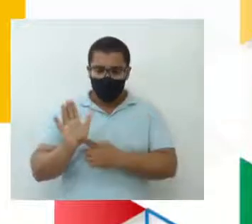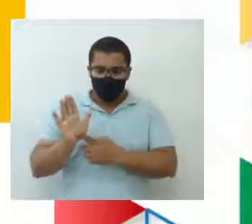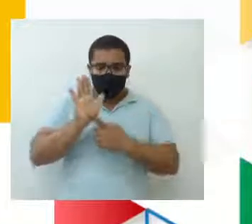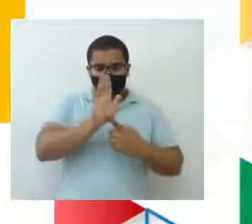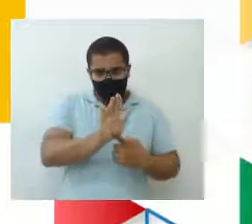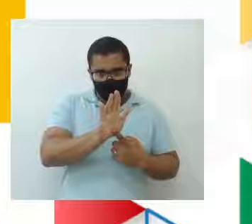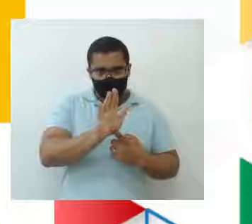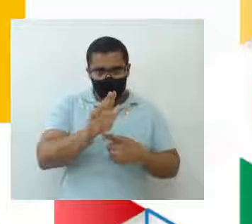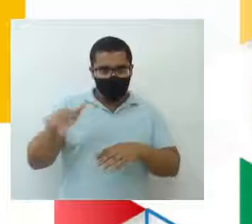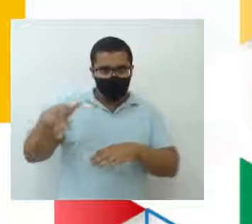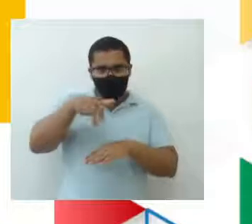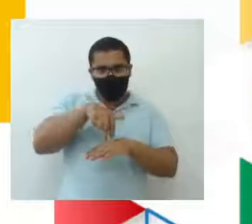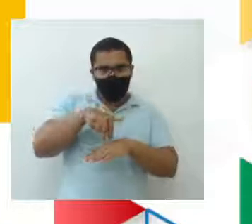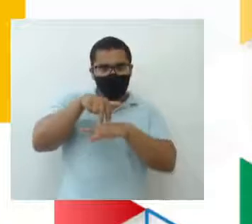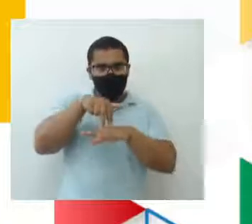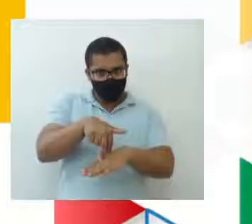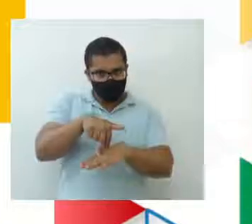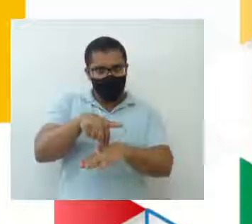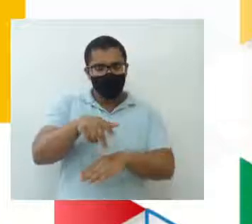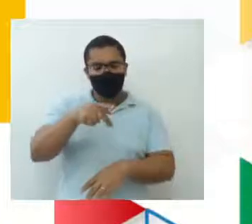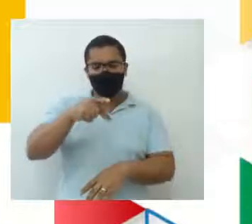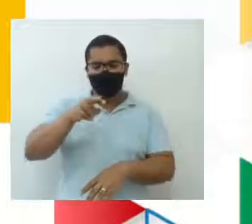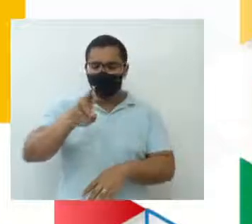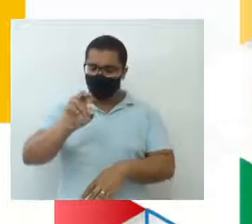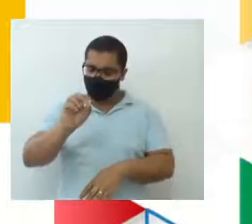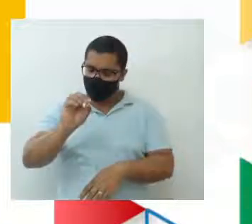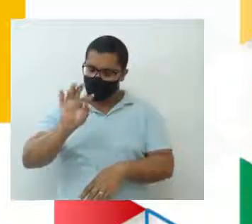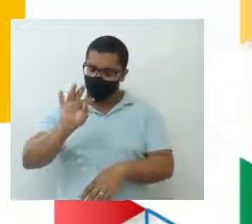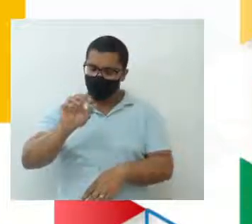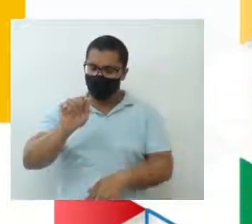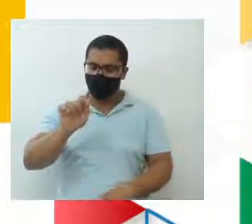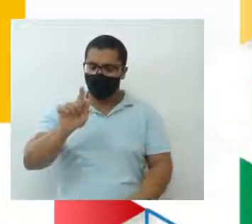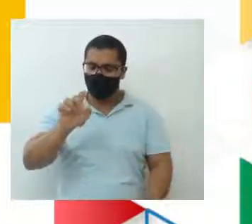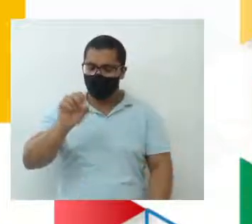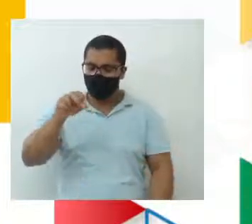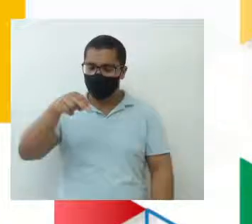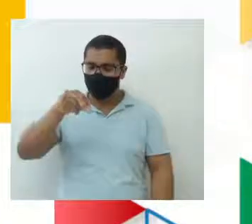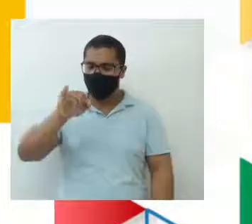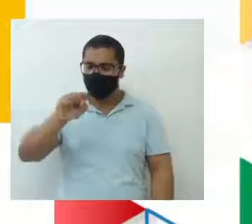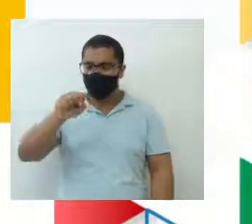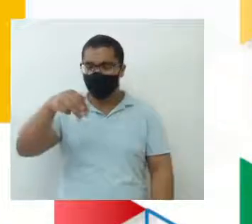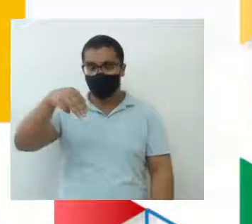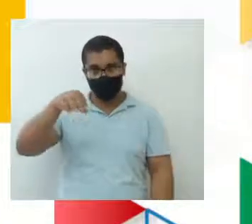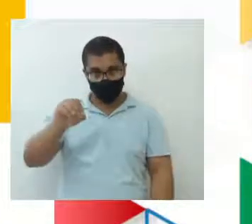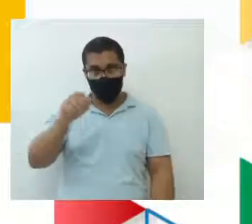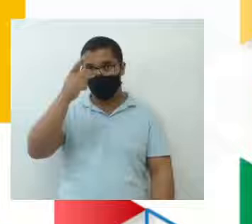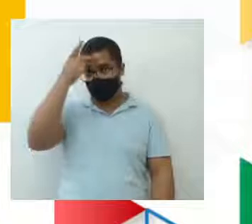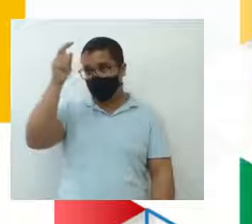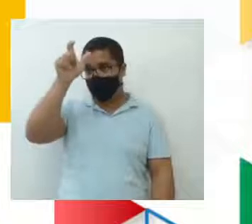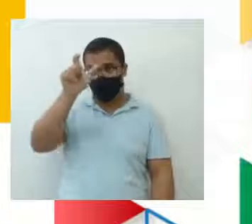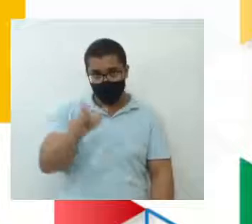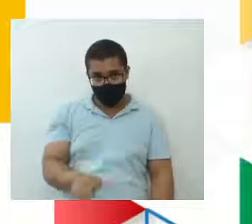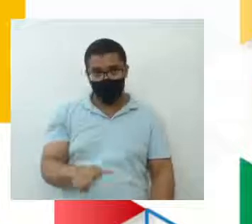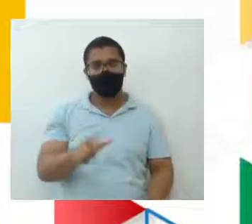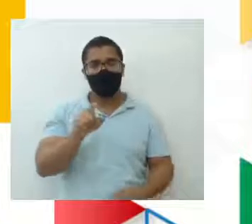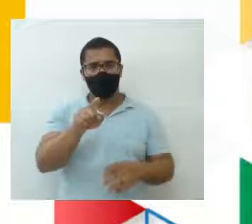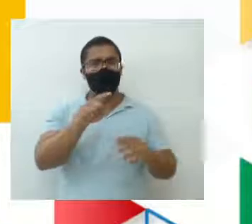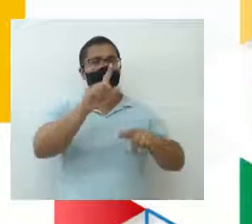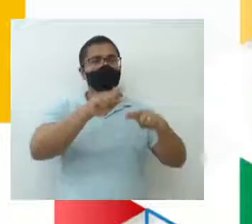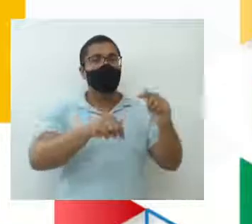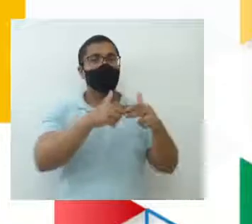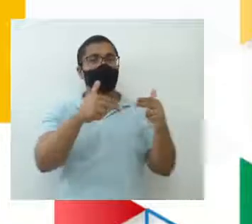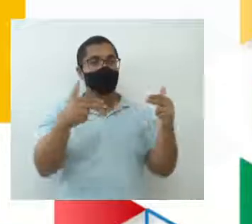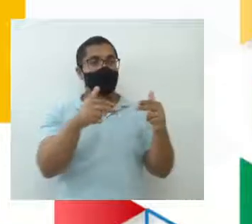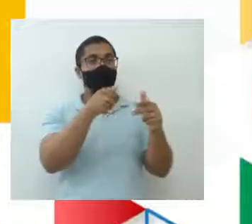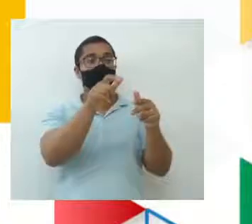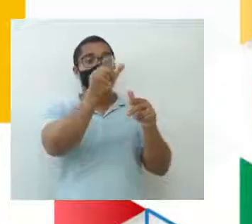protagonismo, prestem bem atenção nessa palavra, protagonismo do sujeito perante o objeto, já